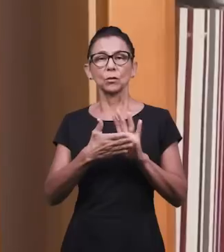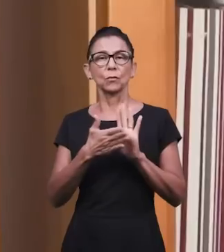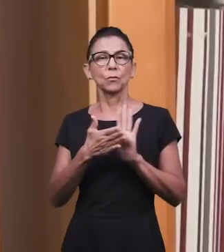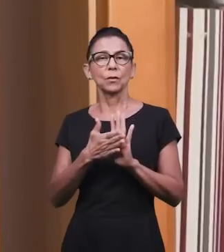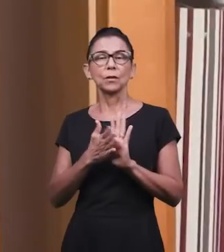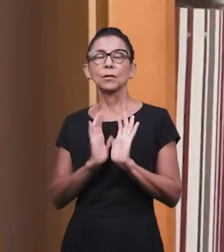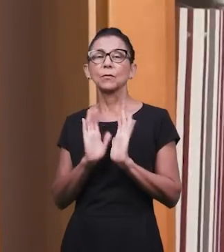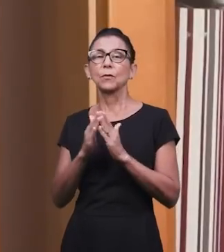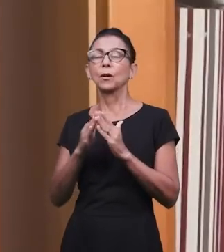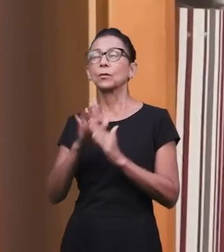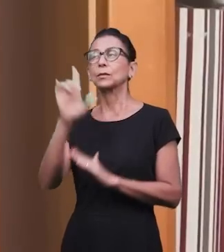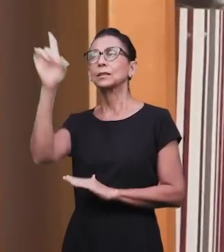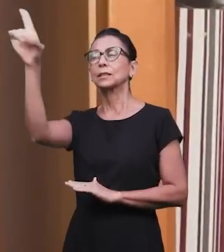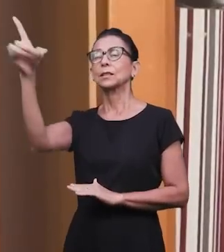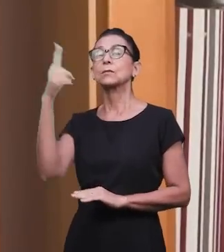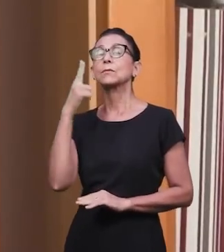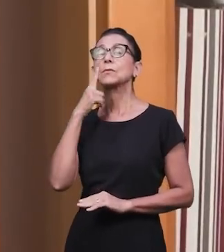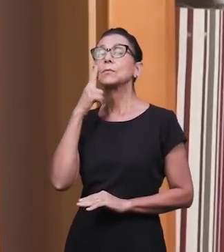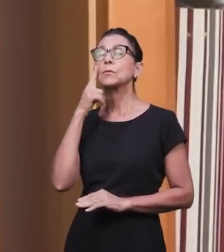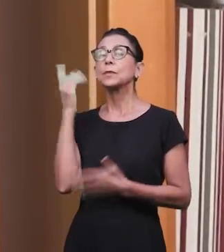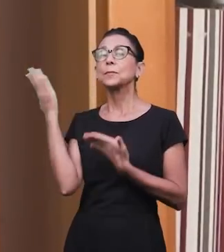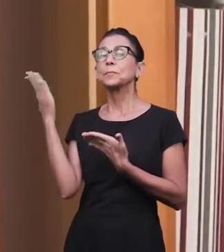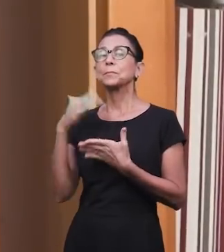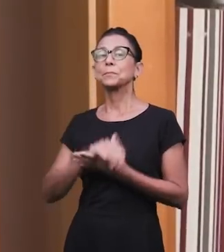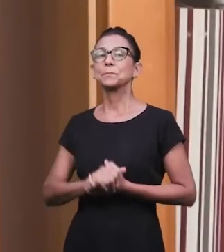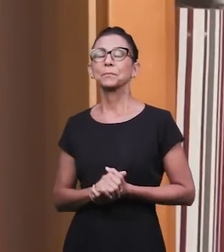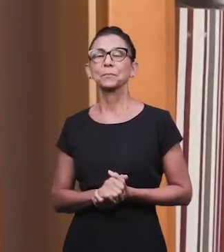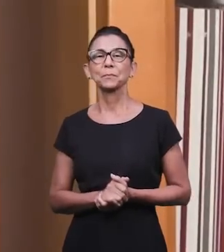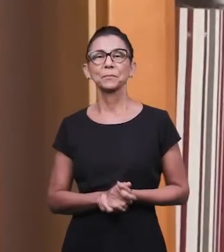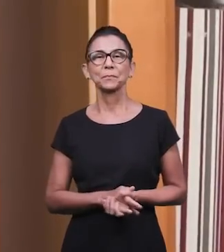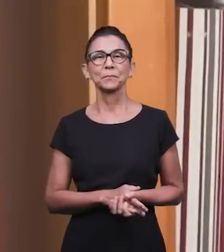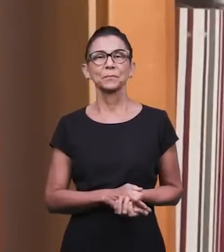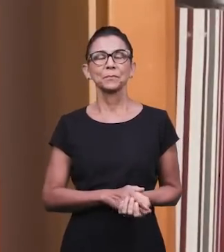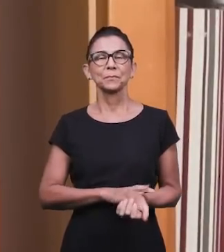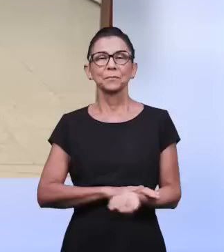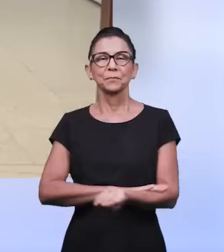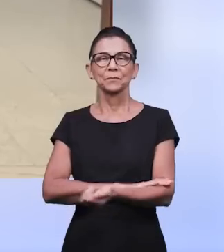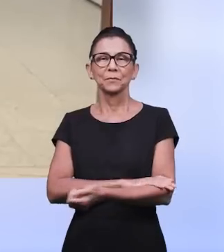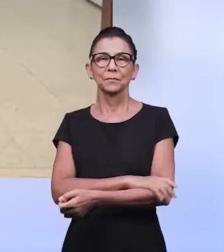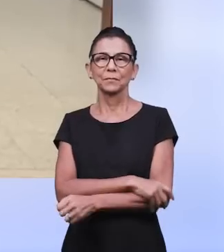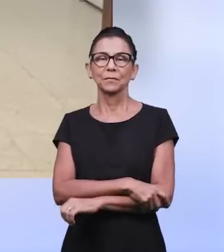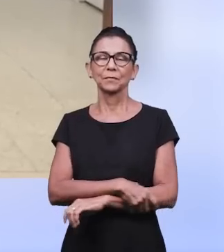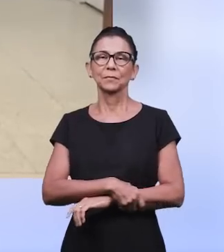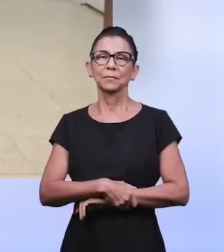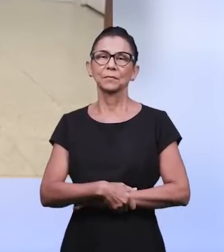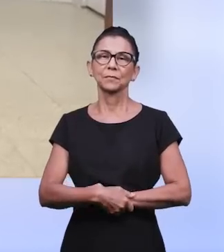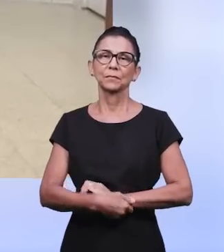Vamos acompanhar um pequeno trecho dos jovens entoando o louvor em Caminhos de Dor.